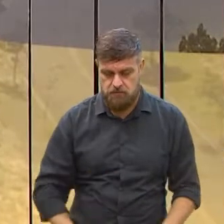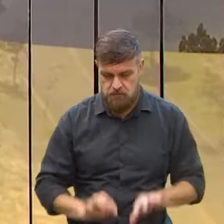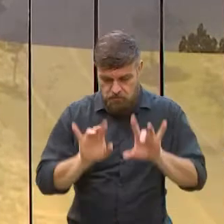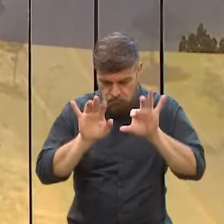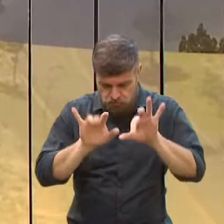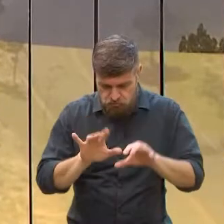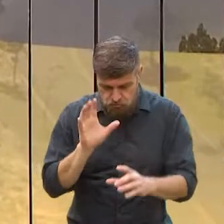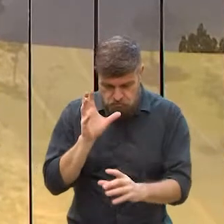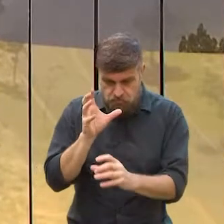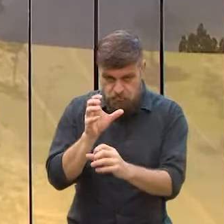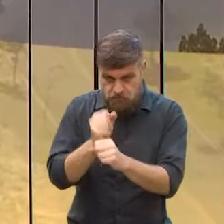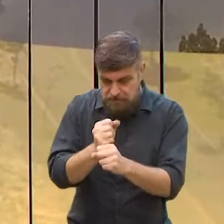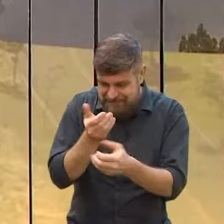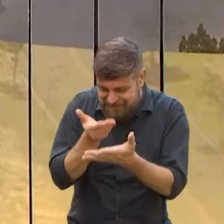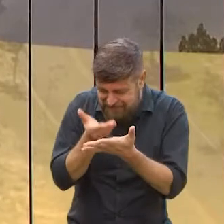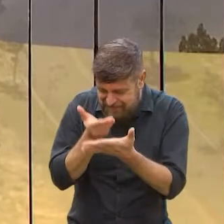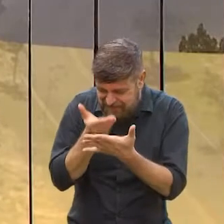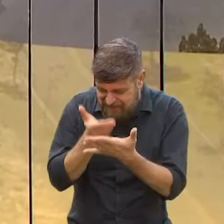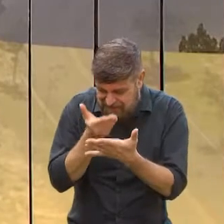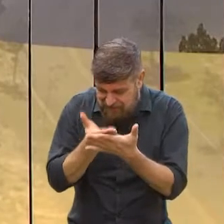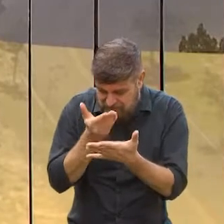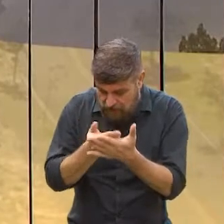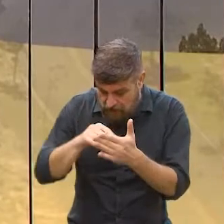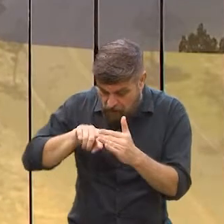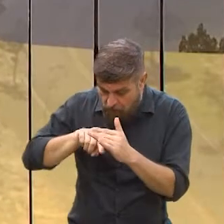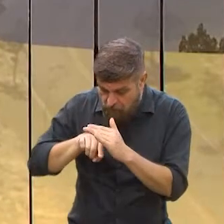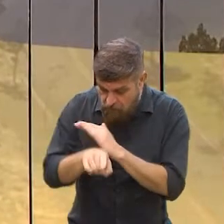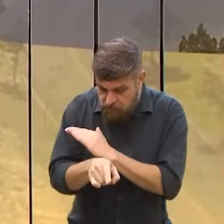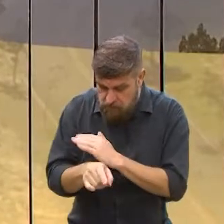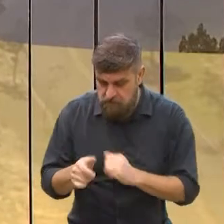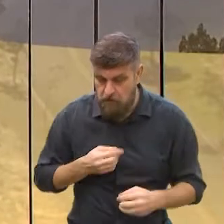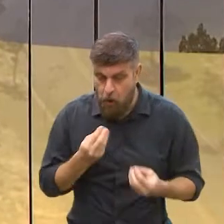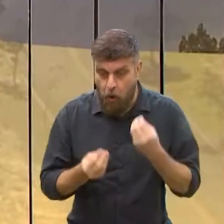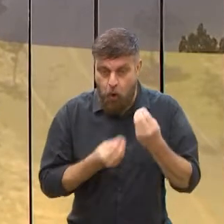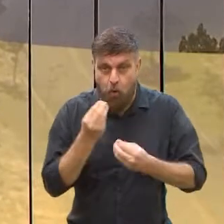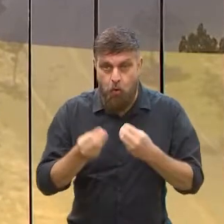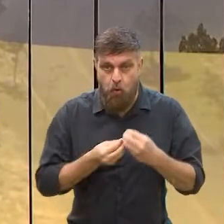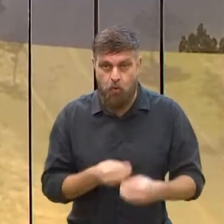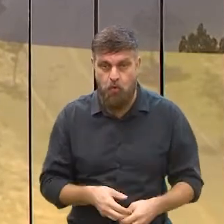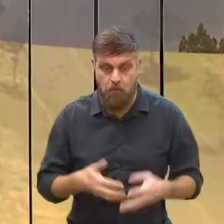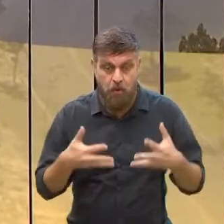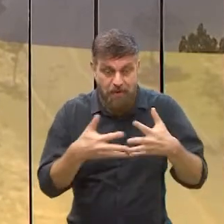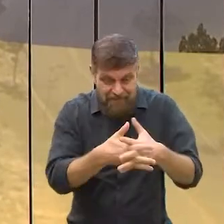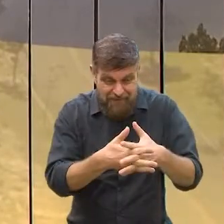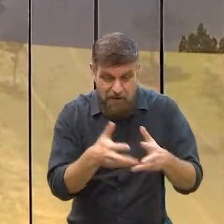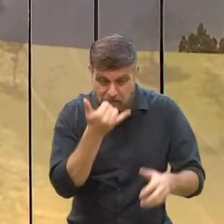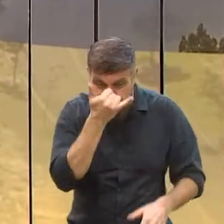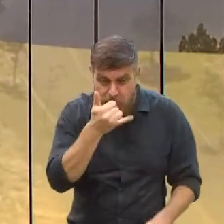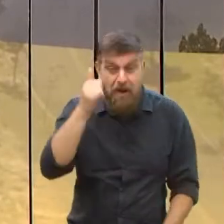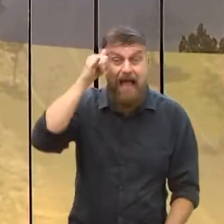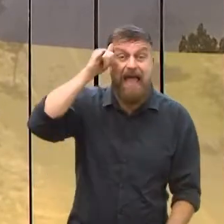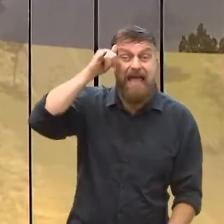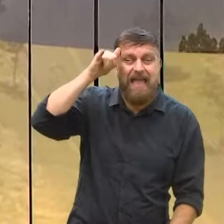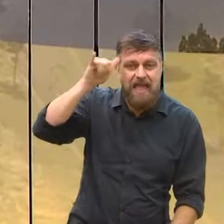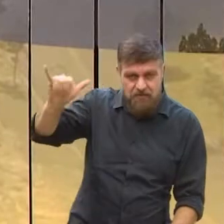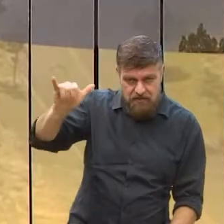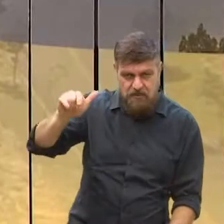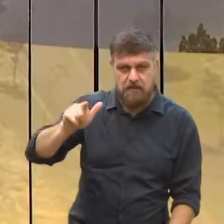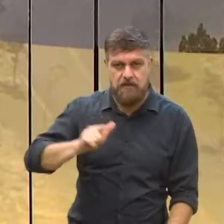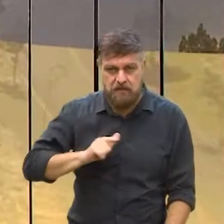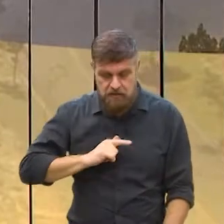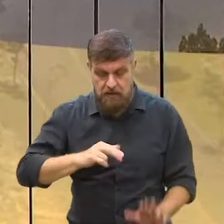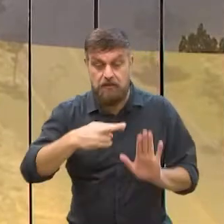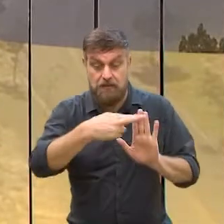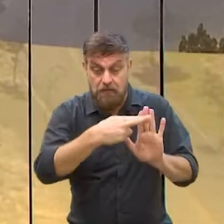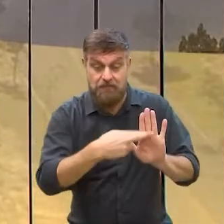são estudadas cada vez mais, prevenidas, tem várias maneiras de se prevenir isso, por isso deve ser seguida